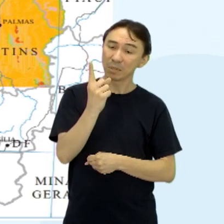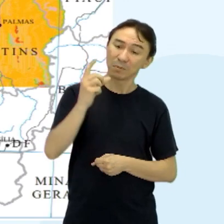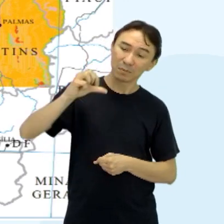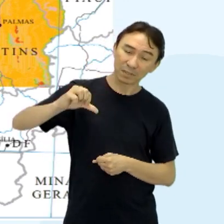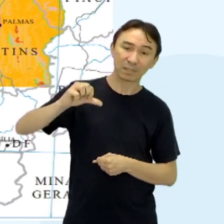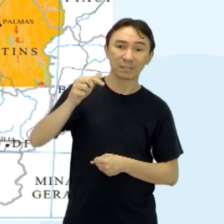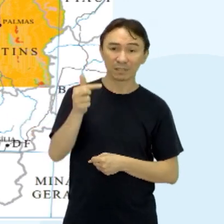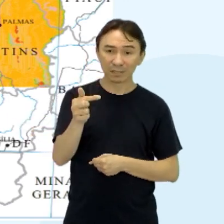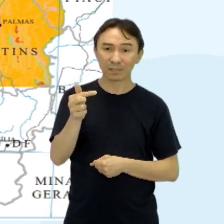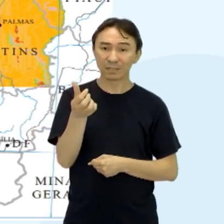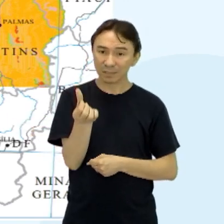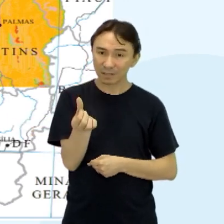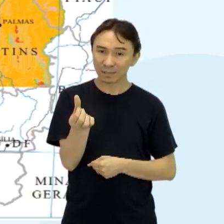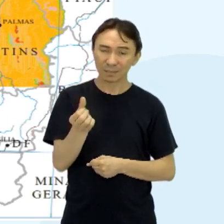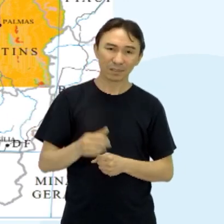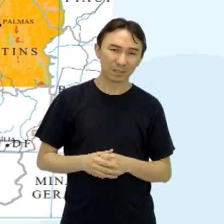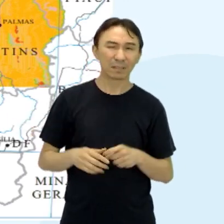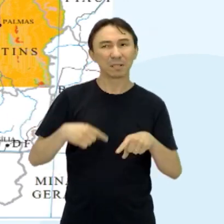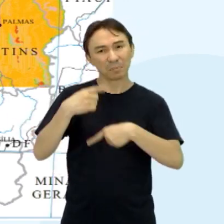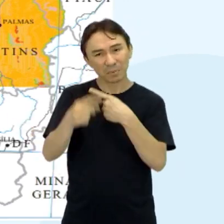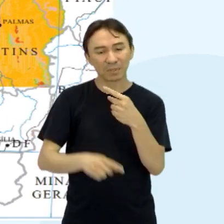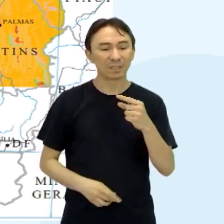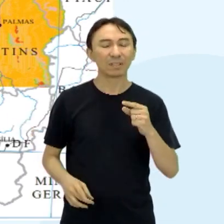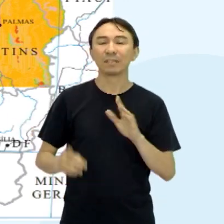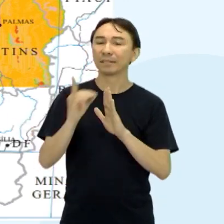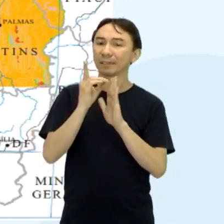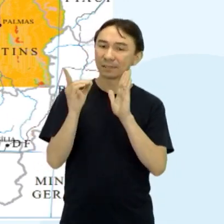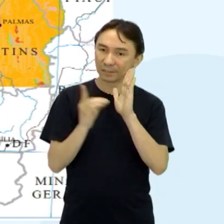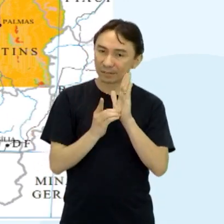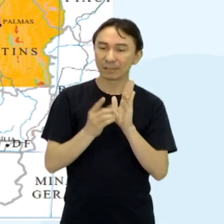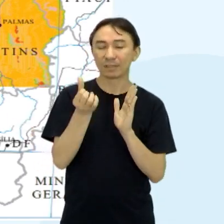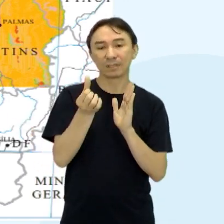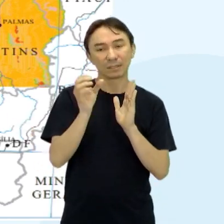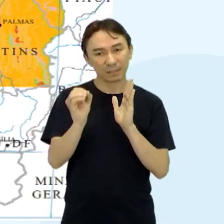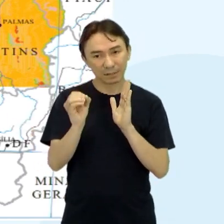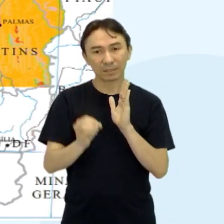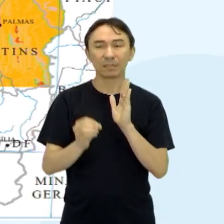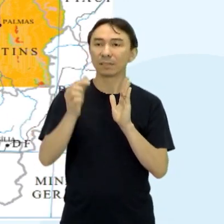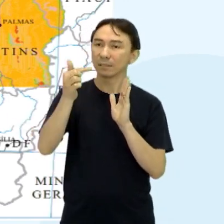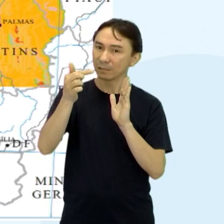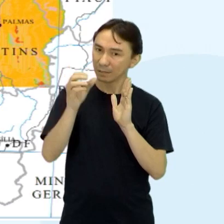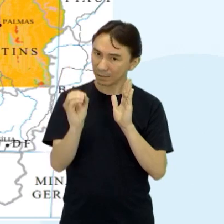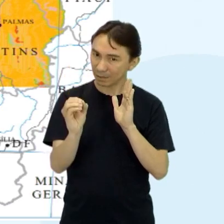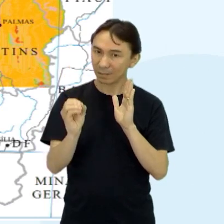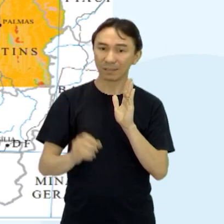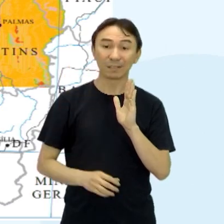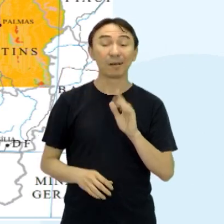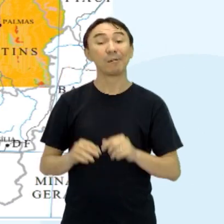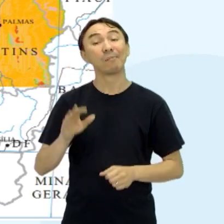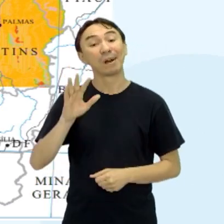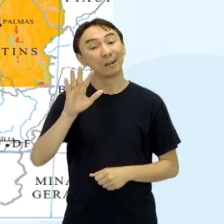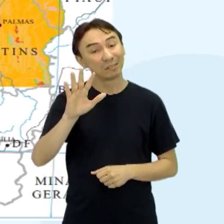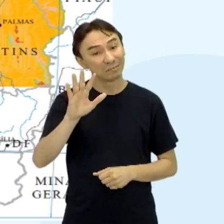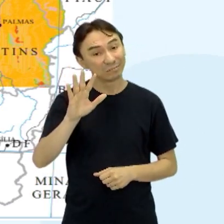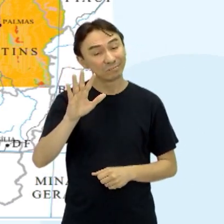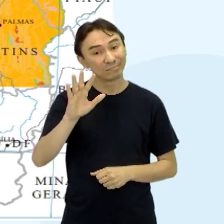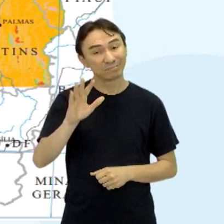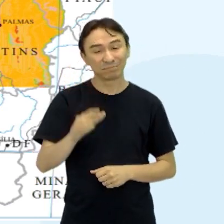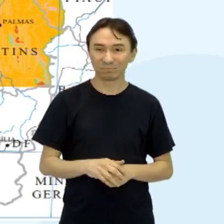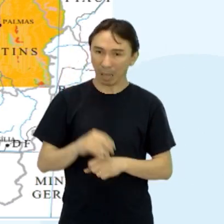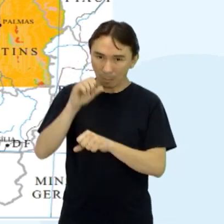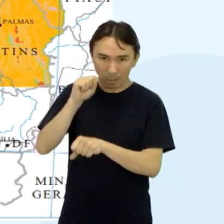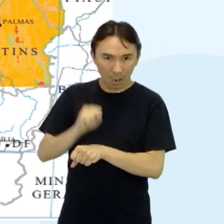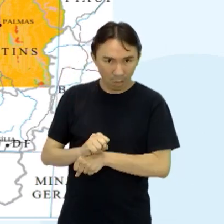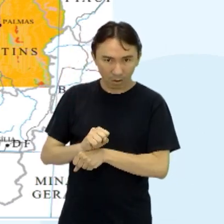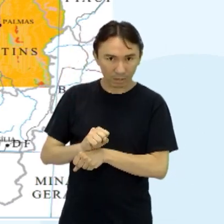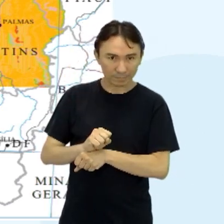logicamente, no decorrer da década de 1960, década de 1970. Mas, infelizmente, as coisas não pararam por aí,